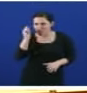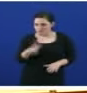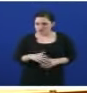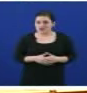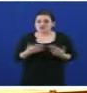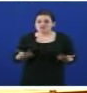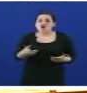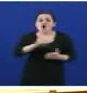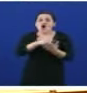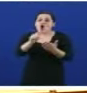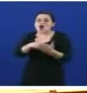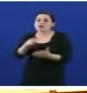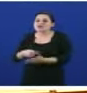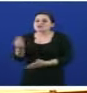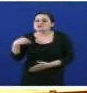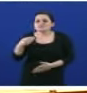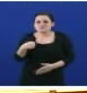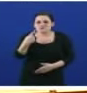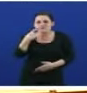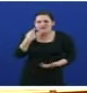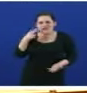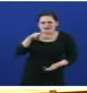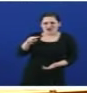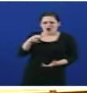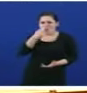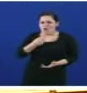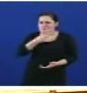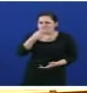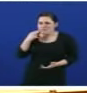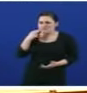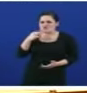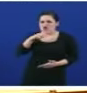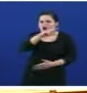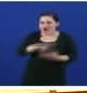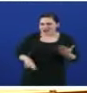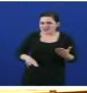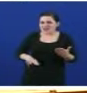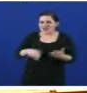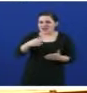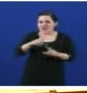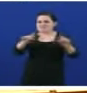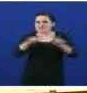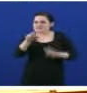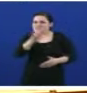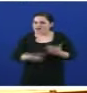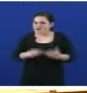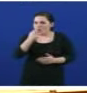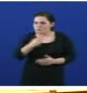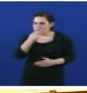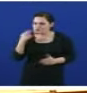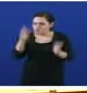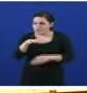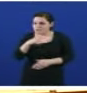en que este tipo de contratos non reflecten, desde logo, moito compromiso con o seu tecido empresarial. E parece nos ben